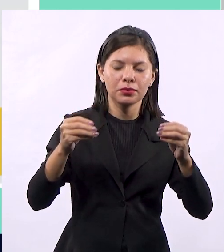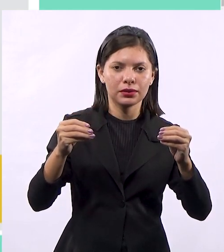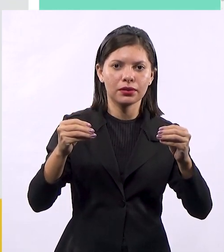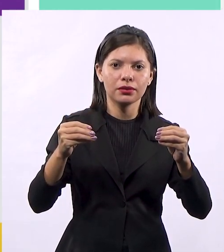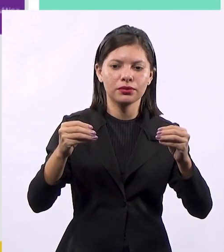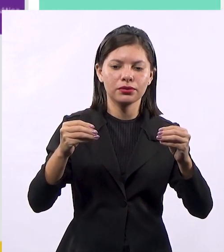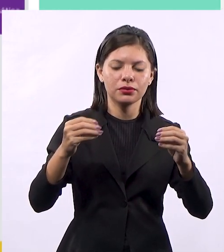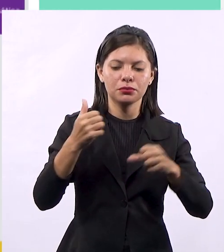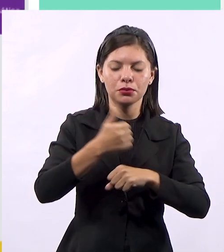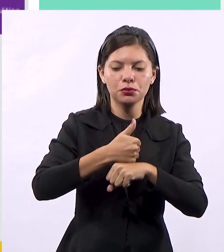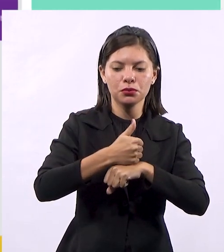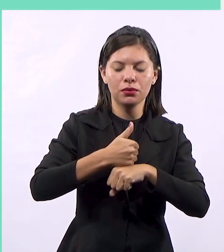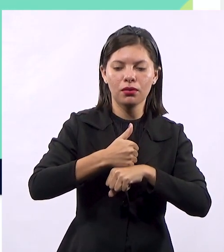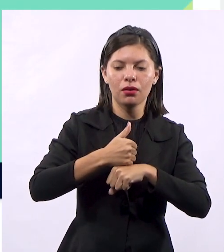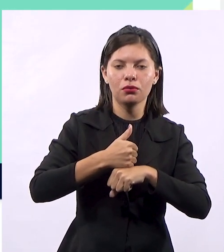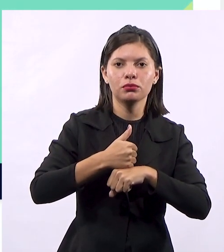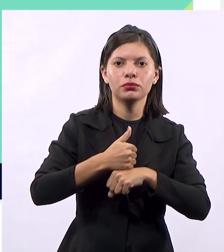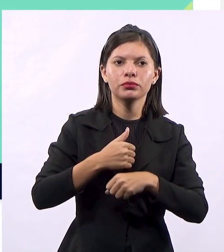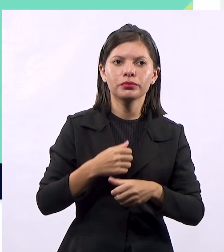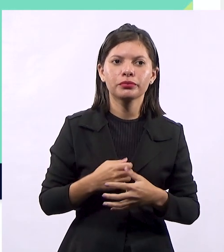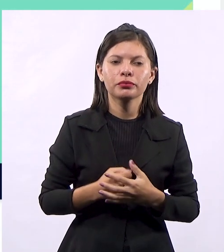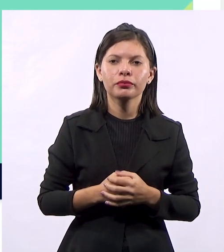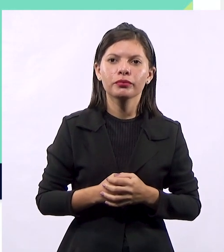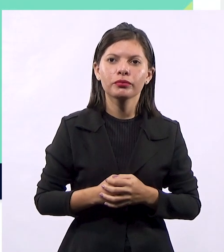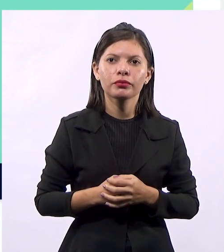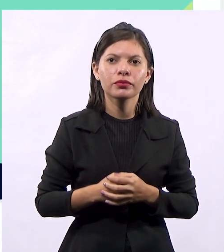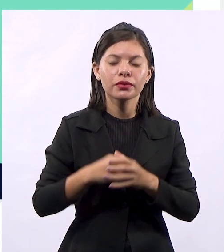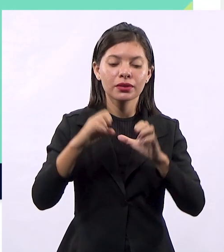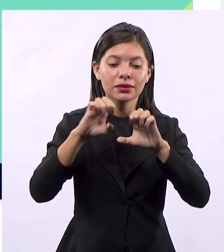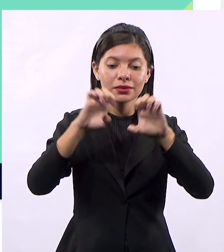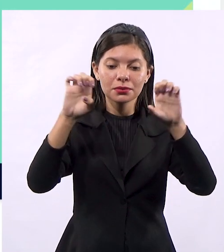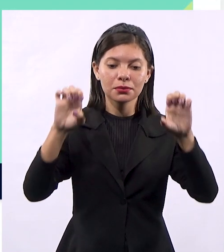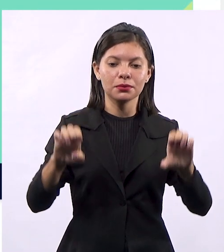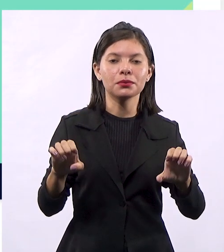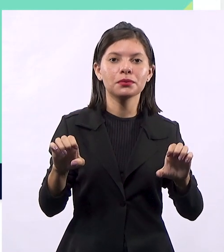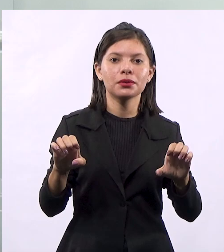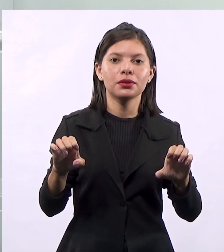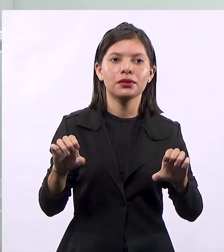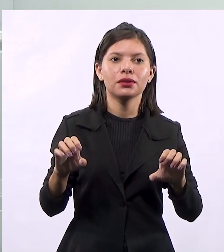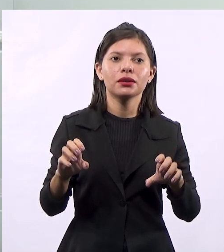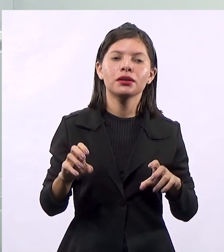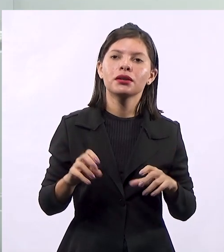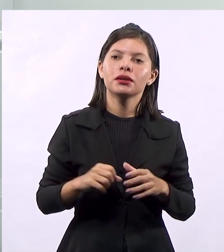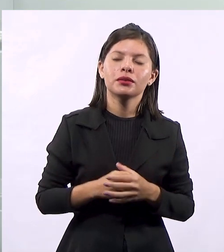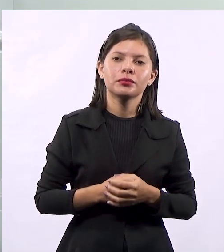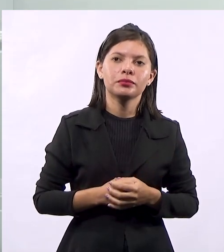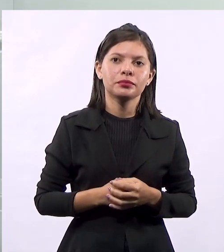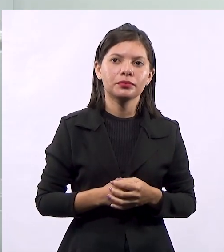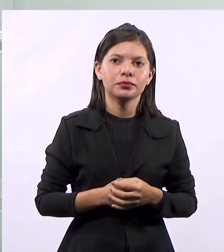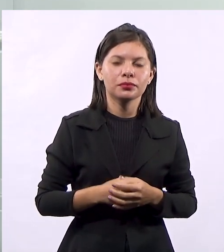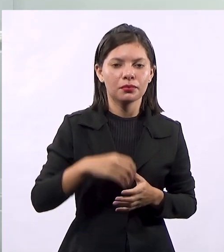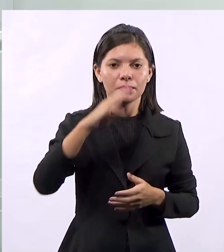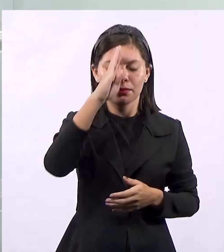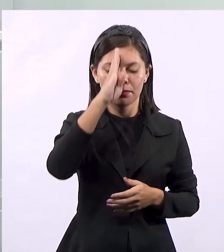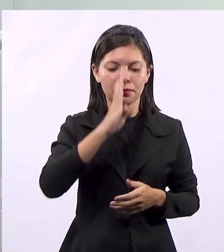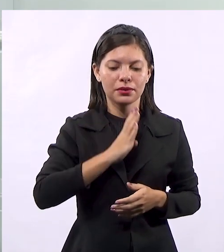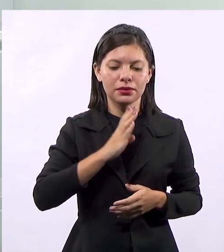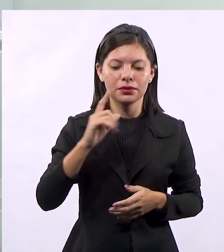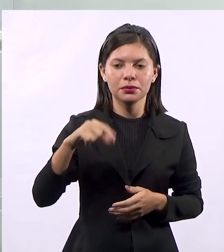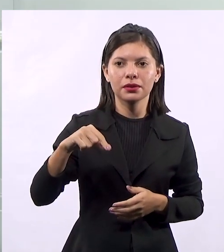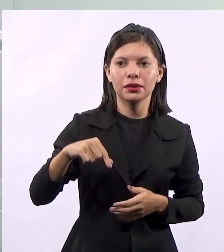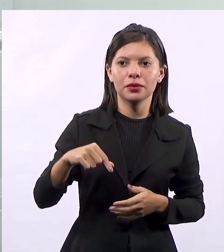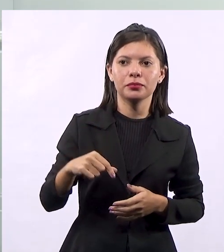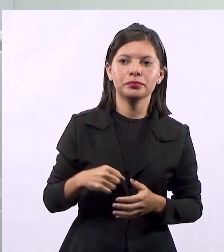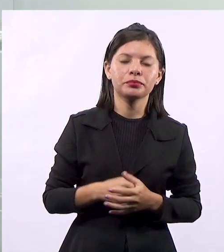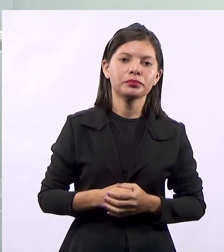e o desenvolvimento das habilidades, tá? Então essa é a estrutura geral do sistema educacional brasileiro, que